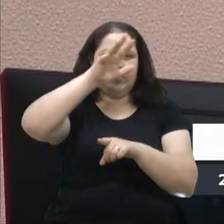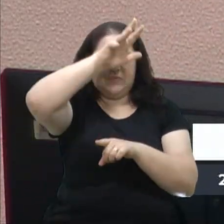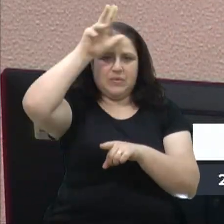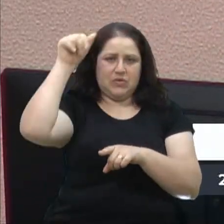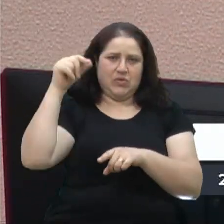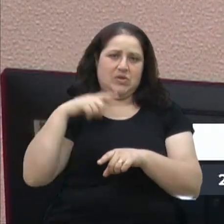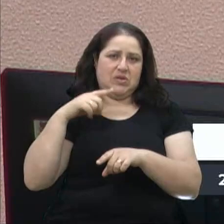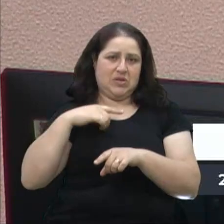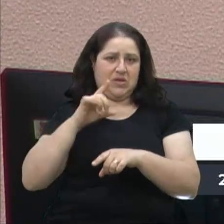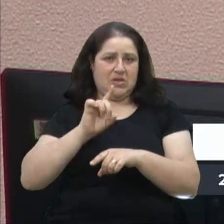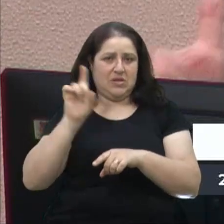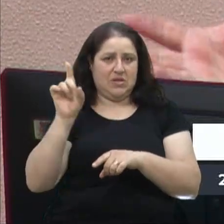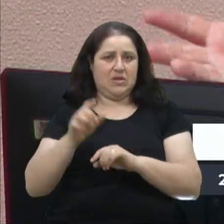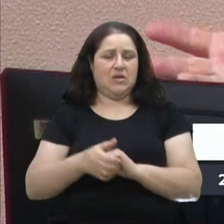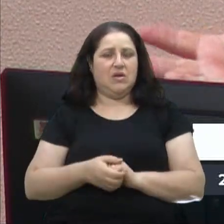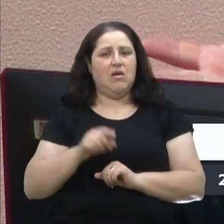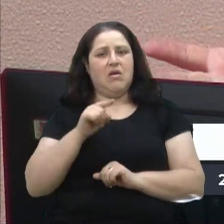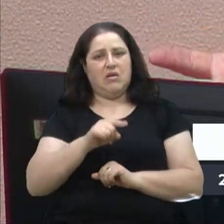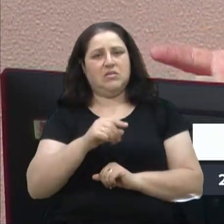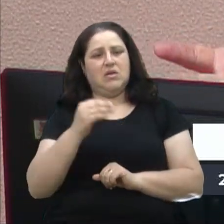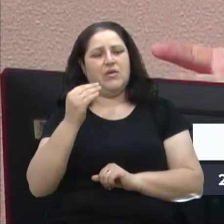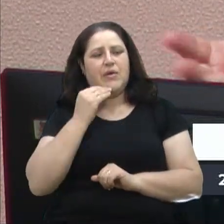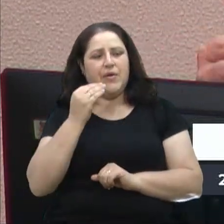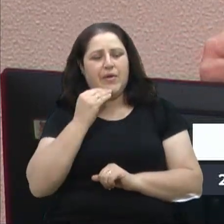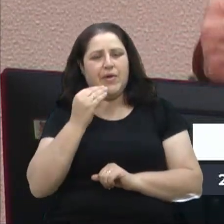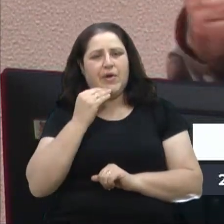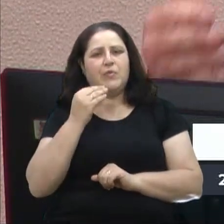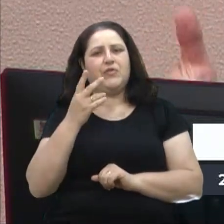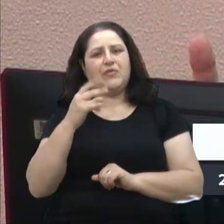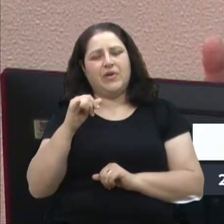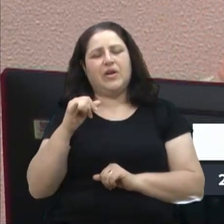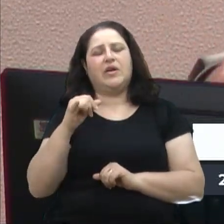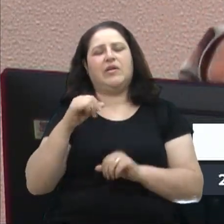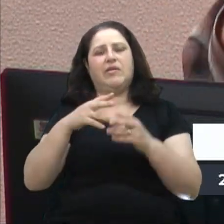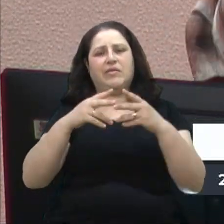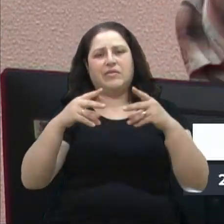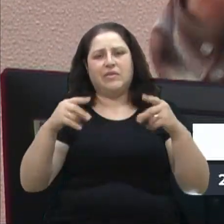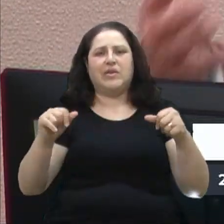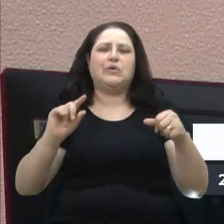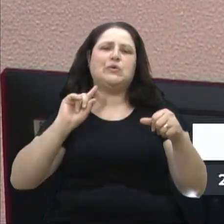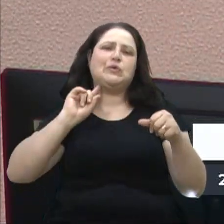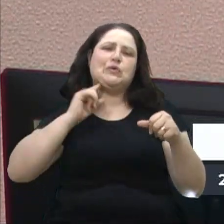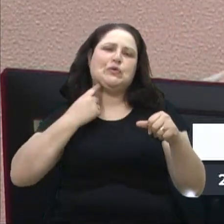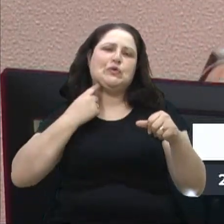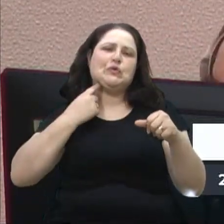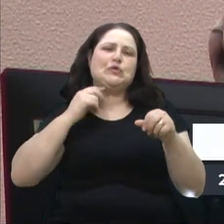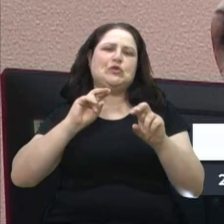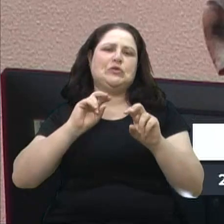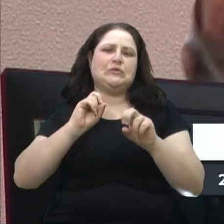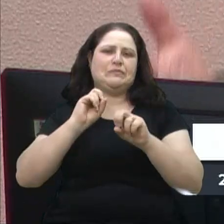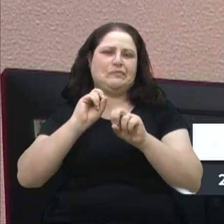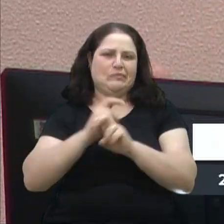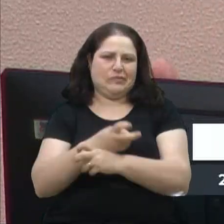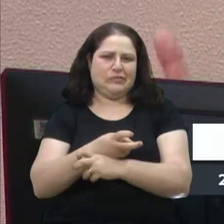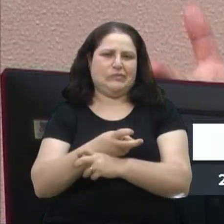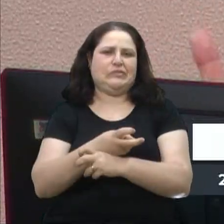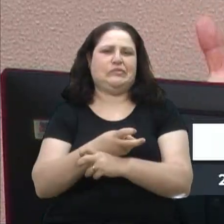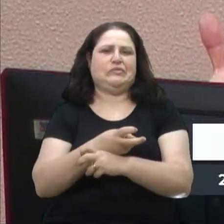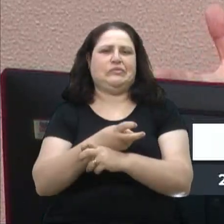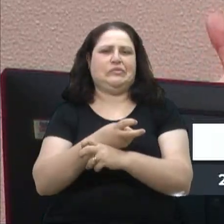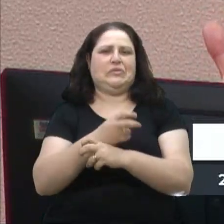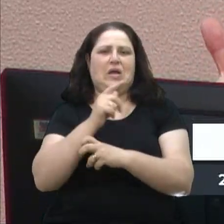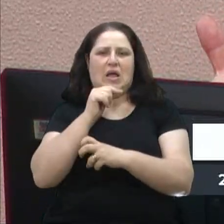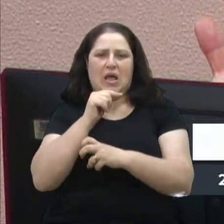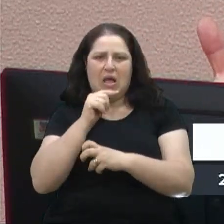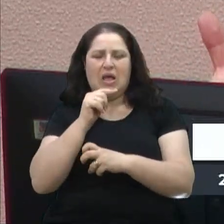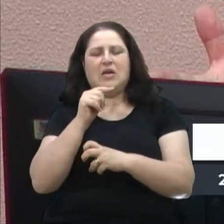Então, isso aí é óbvio que vai contaminar o solo, vai contaminar as águas, contaminar a natureza e vai chegar no